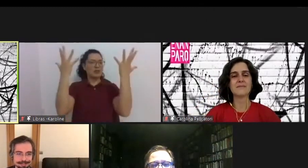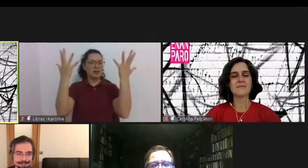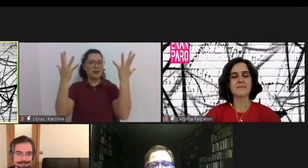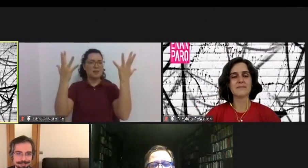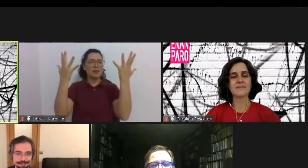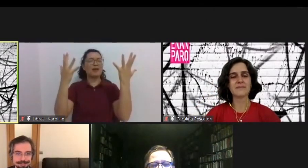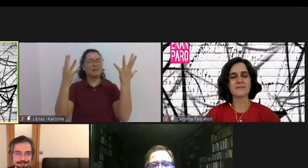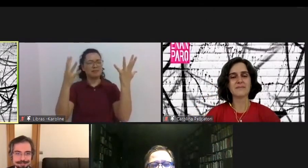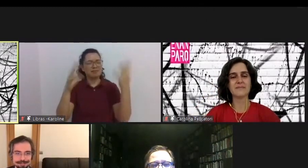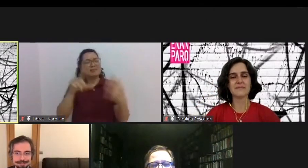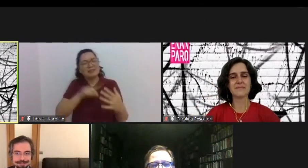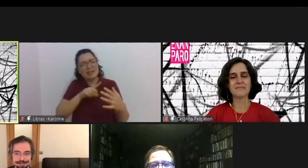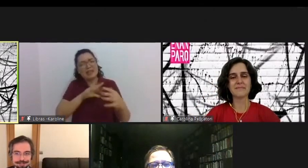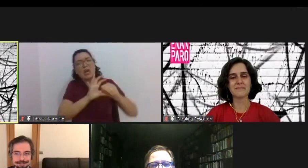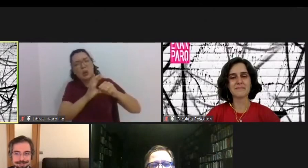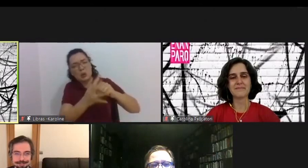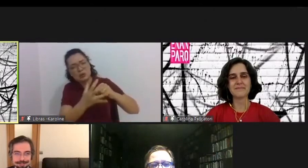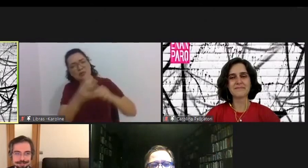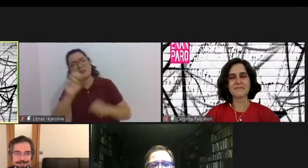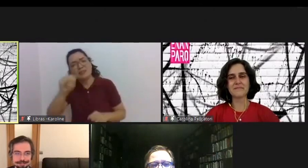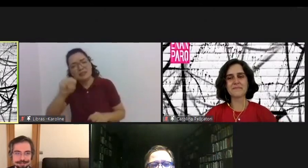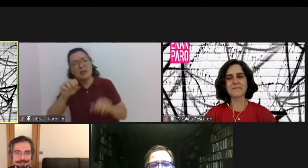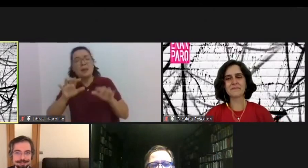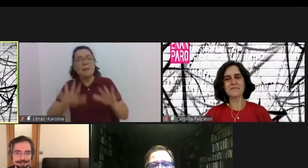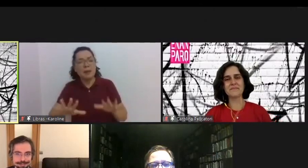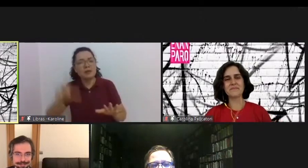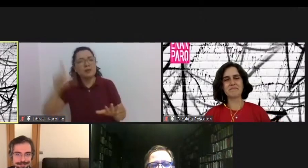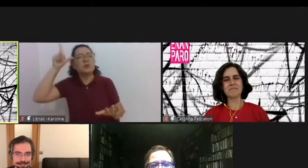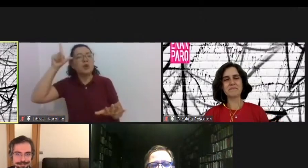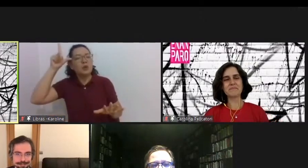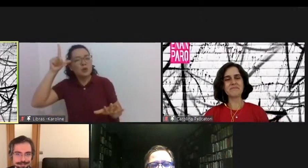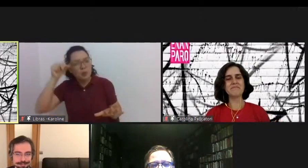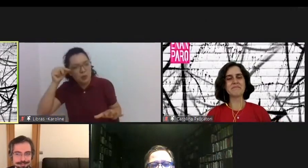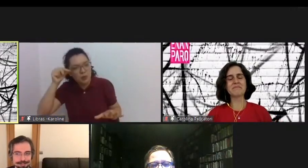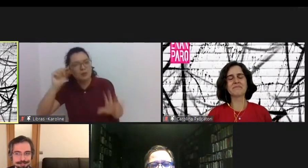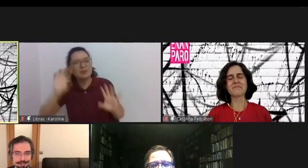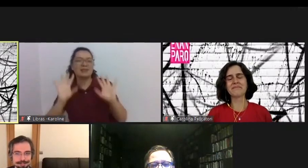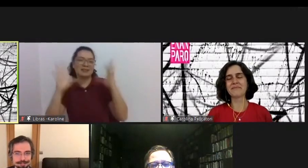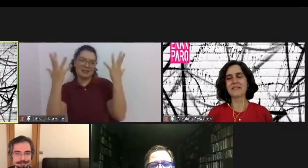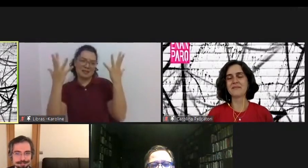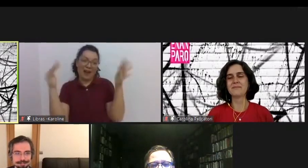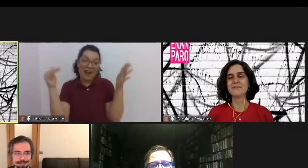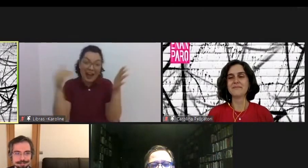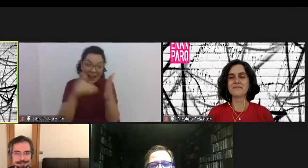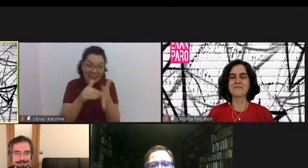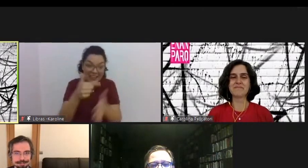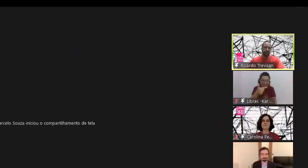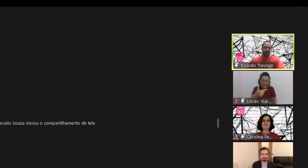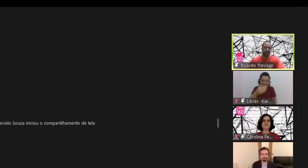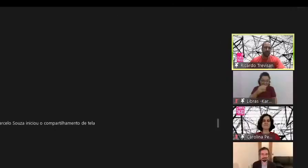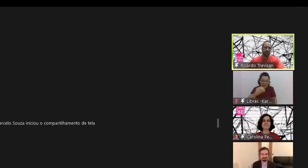pouco nos aliviar. Um abraço a todos e até 2022.